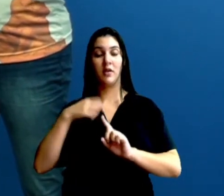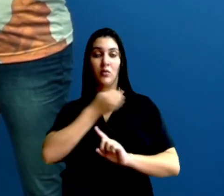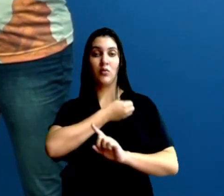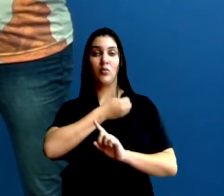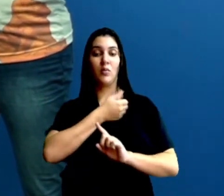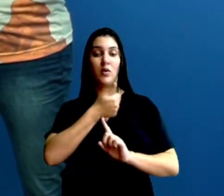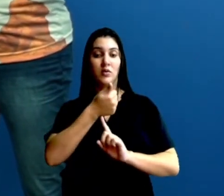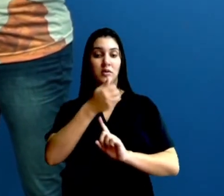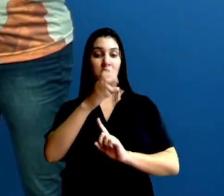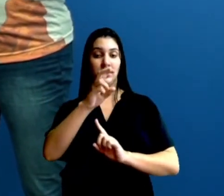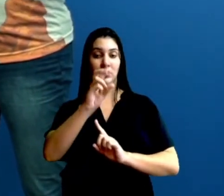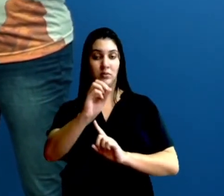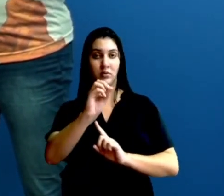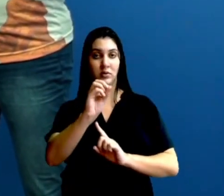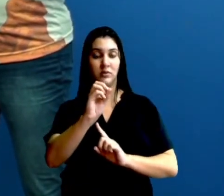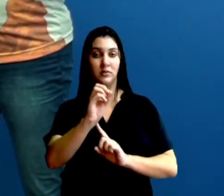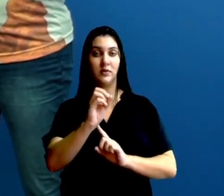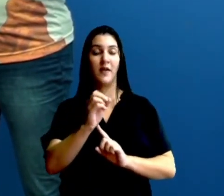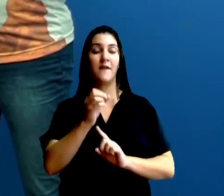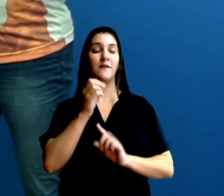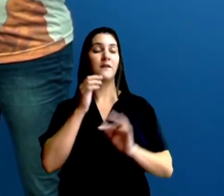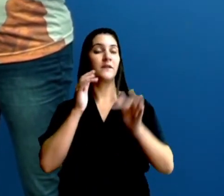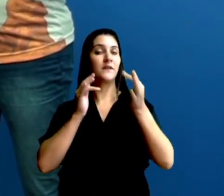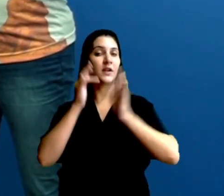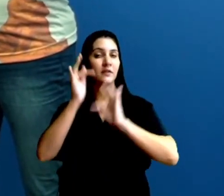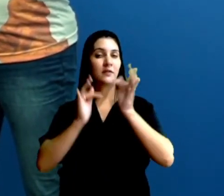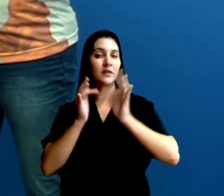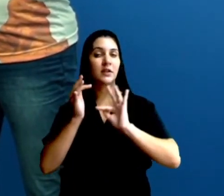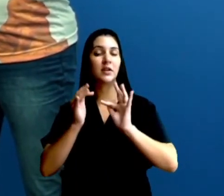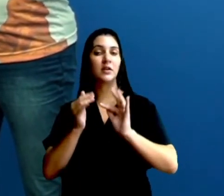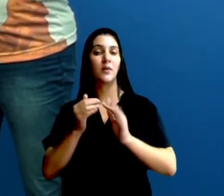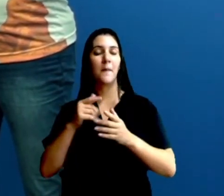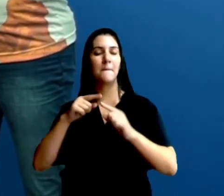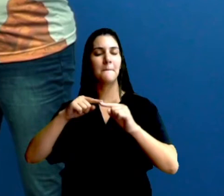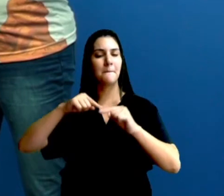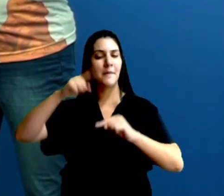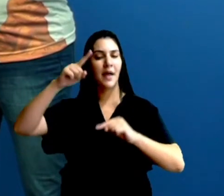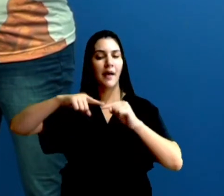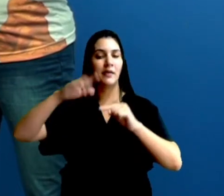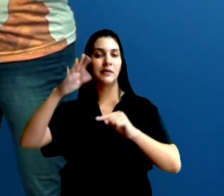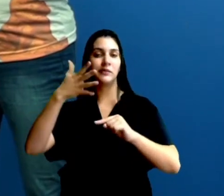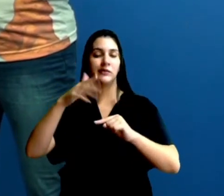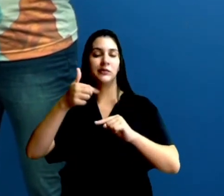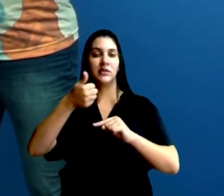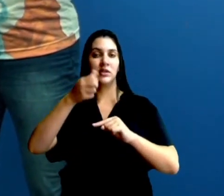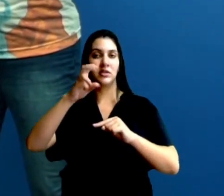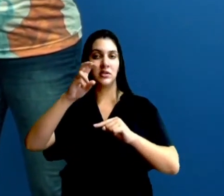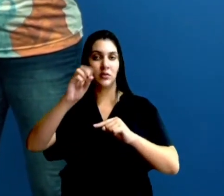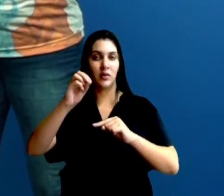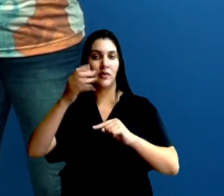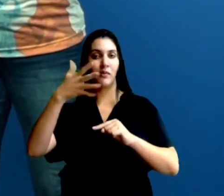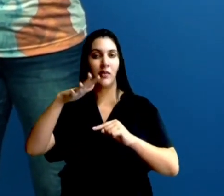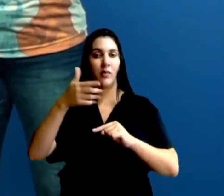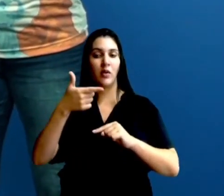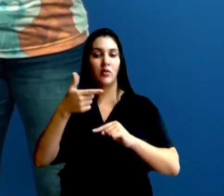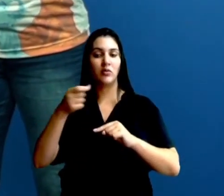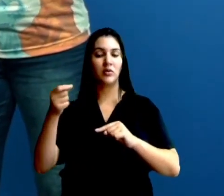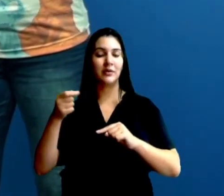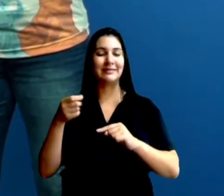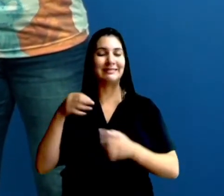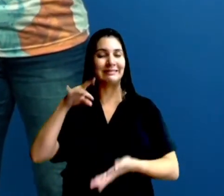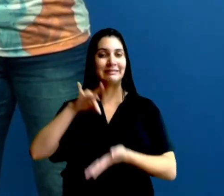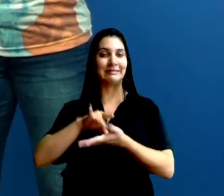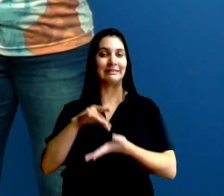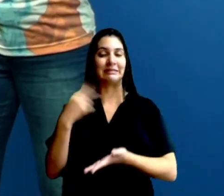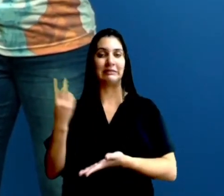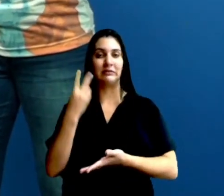número 150. Fevereiro, ele passa um pouquinho, ó, ele fica entre 150 e 200, ele não me diz exatamente qual é o valor, então ele deve